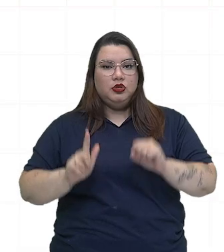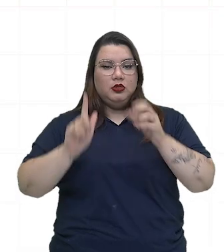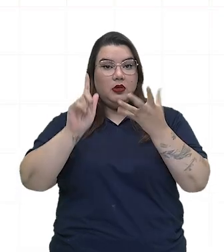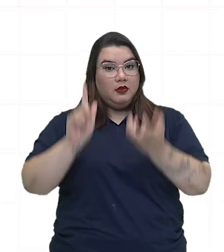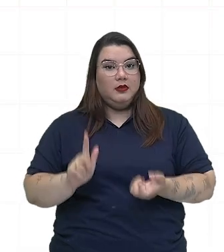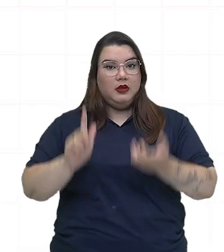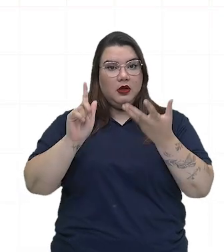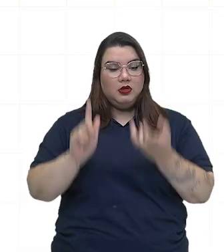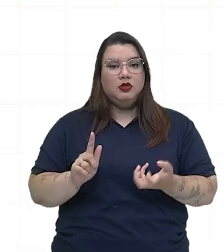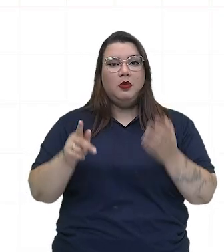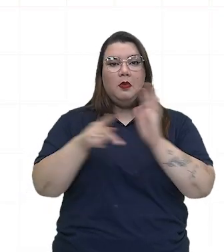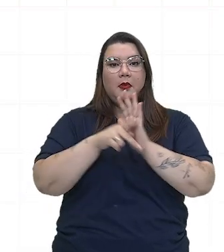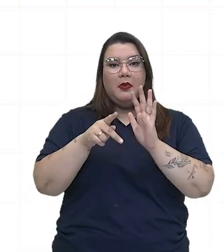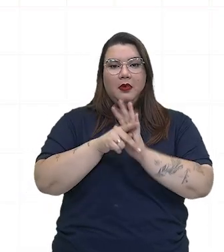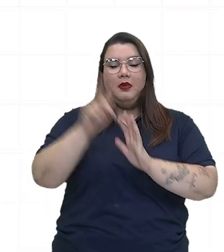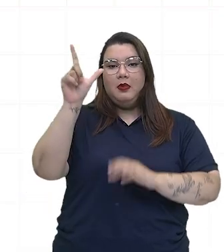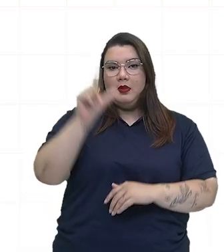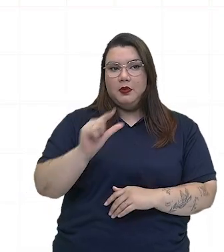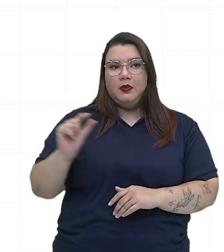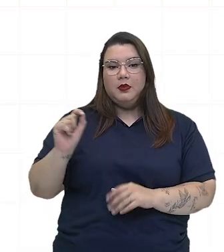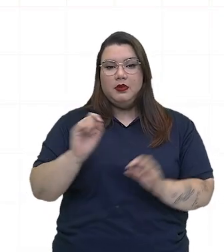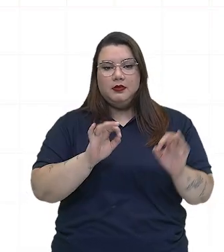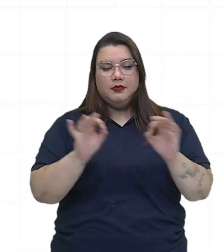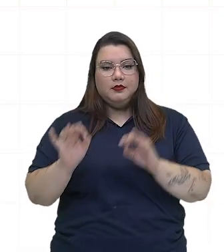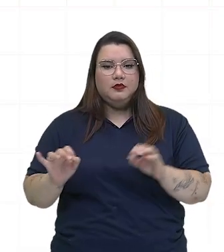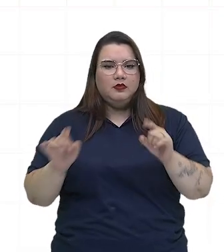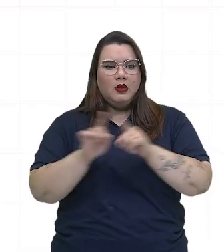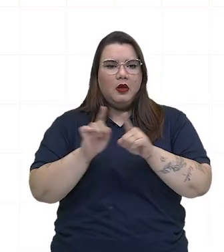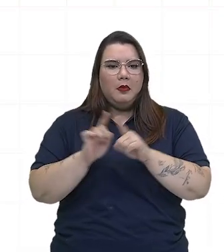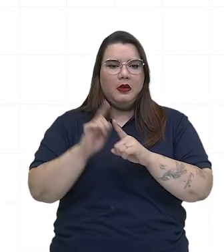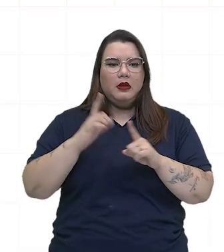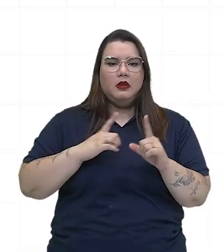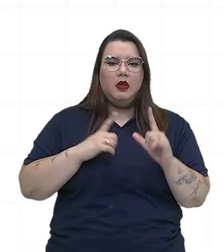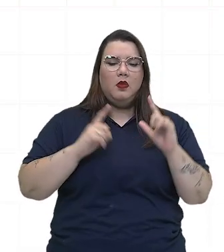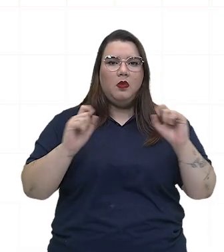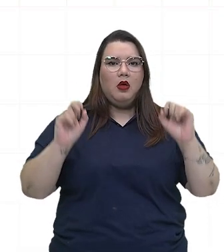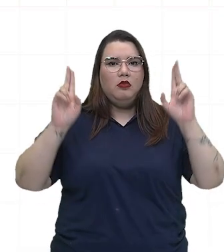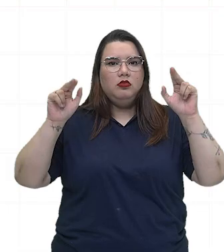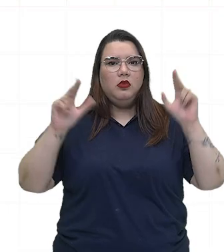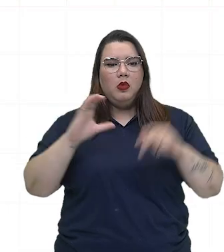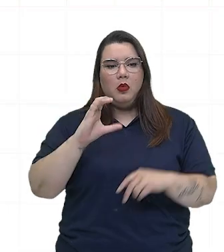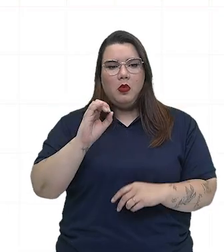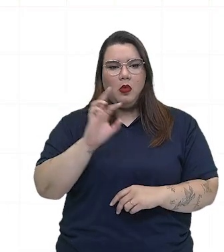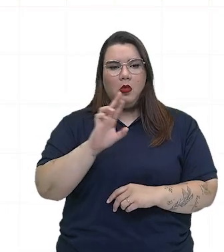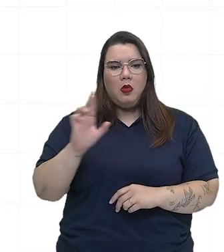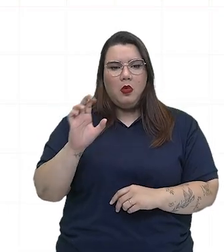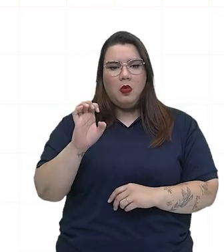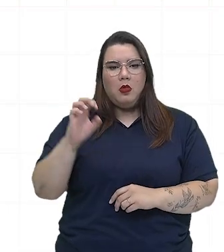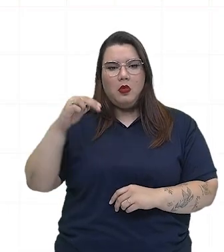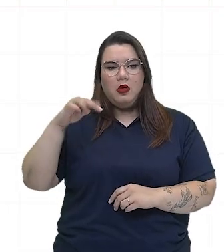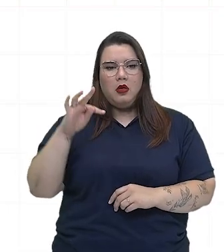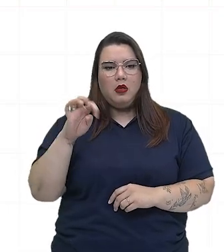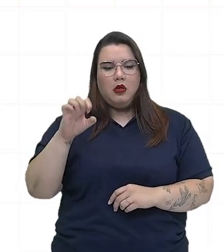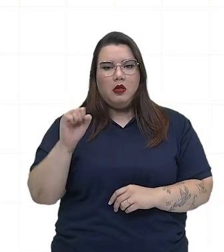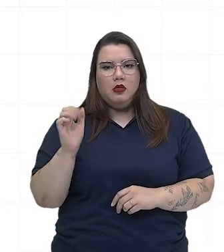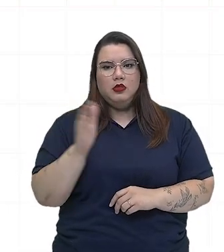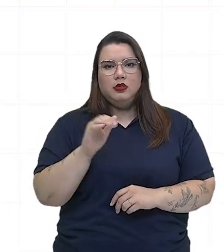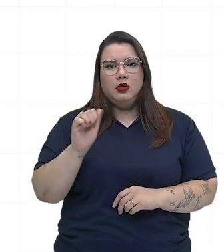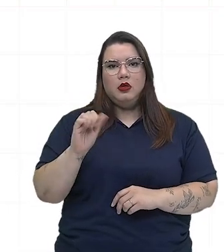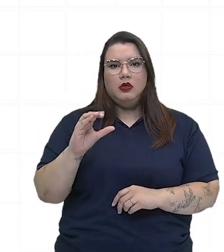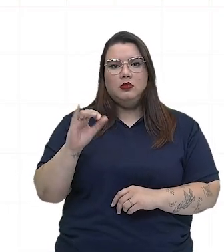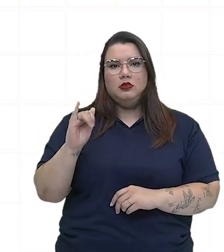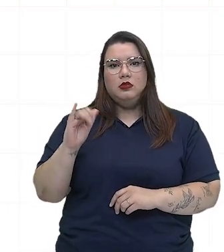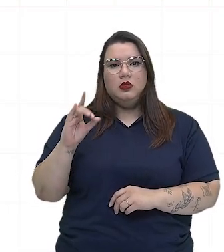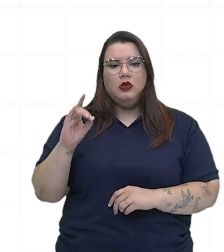também falava das correntes acidentais no globo, que elas seriam responsáveis para